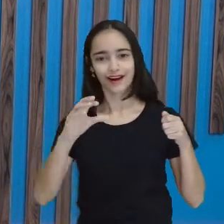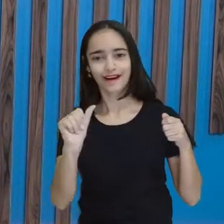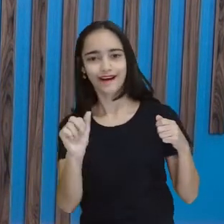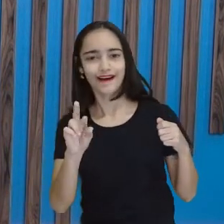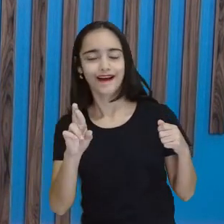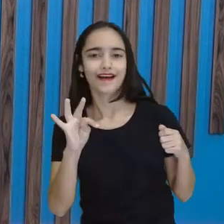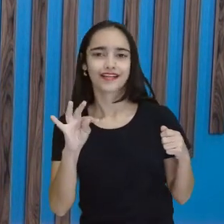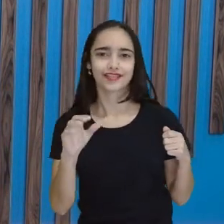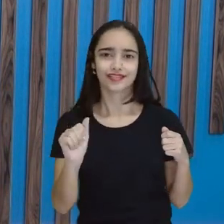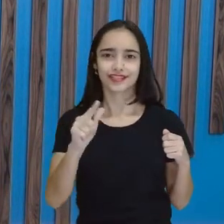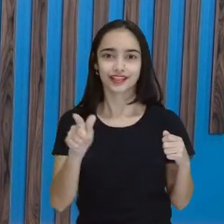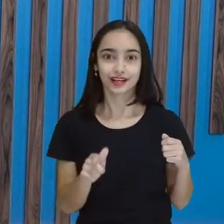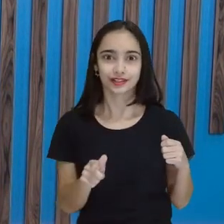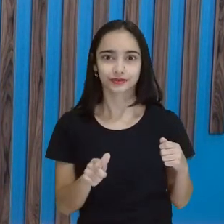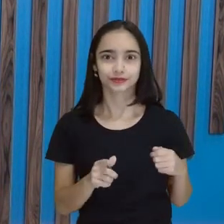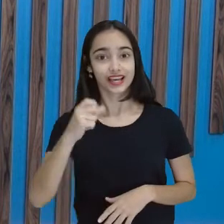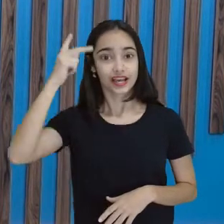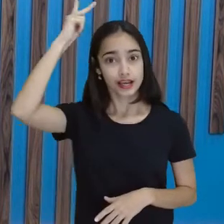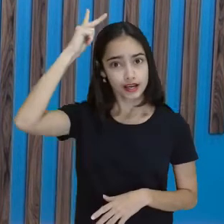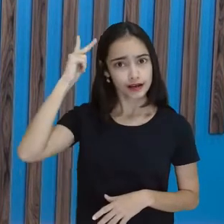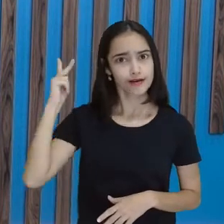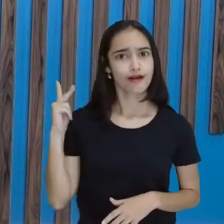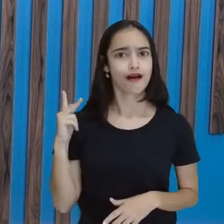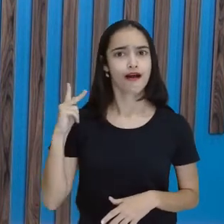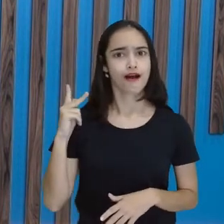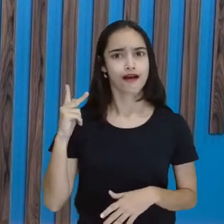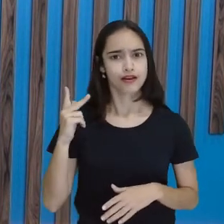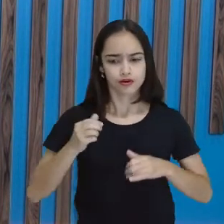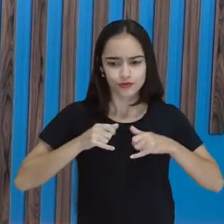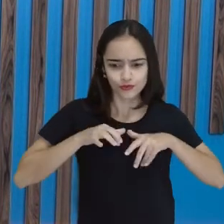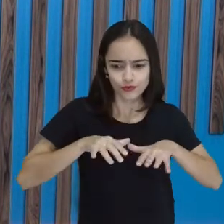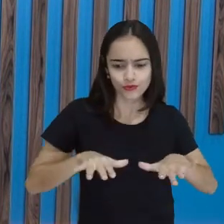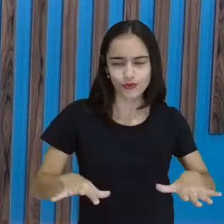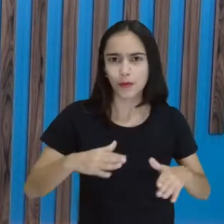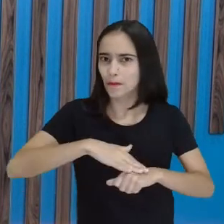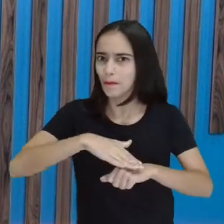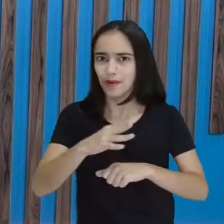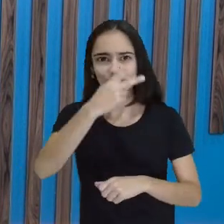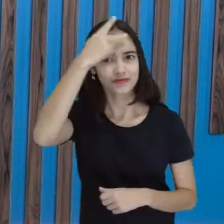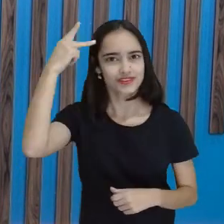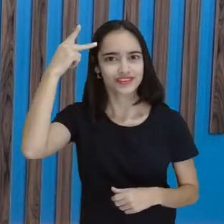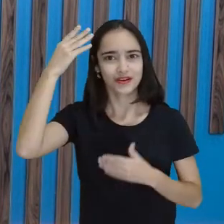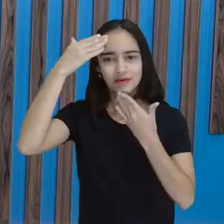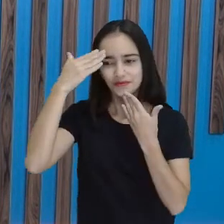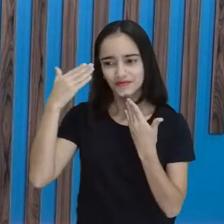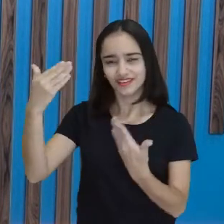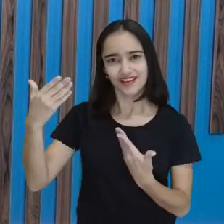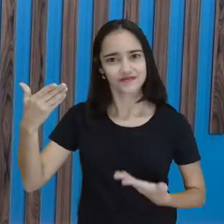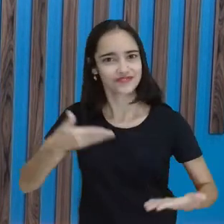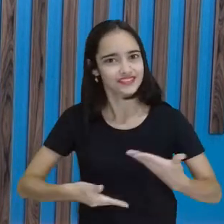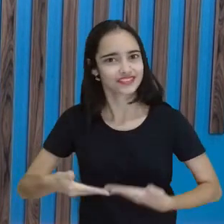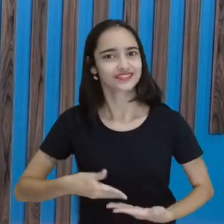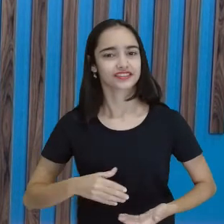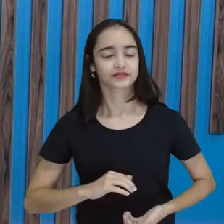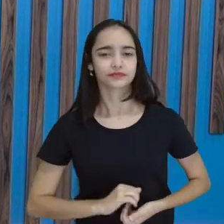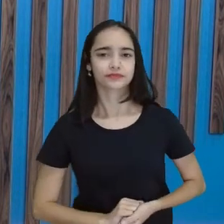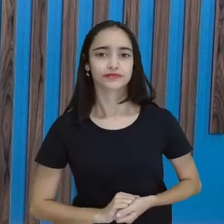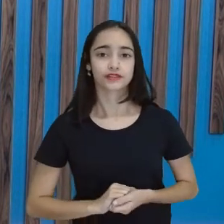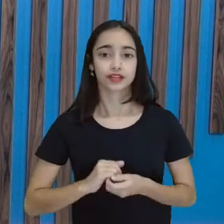as turmas do segundo ano e do Se Liga. E olha só, o tema da nossa aula de hoje é o